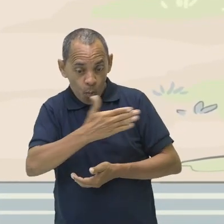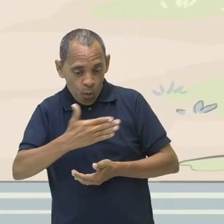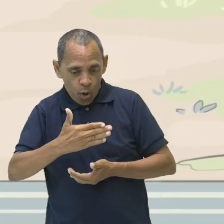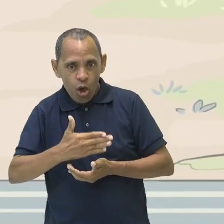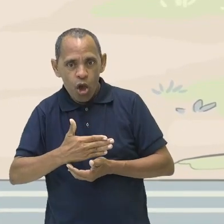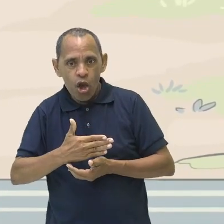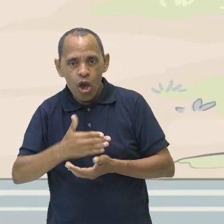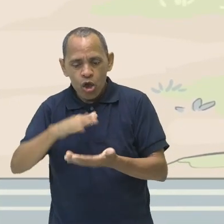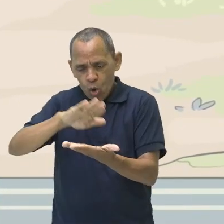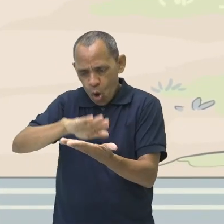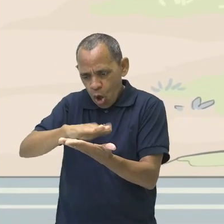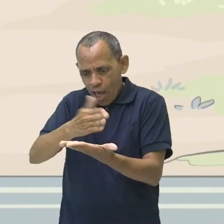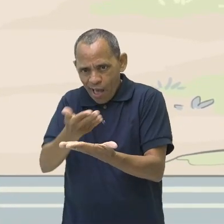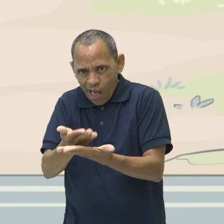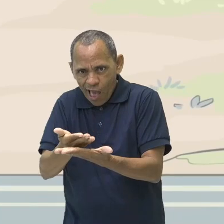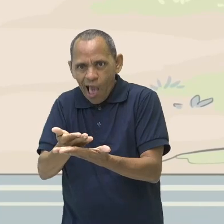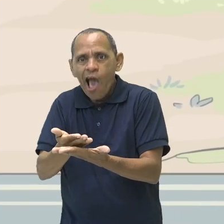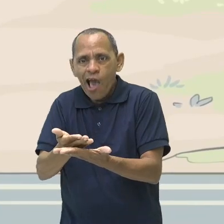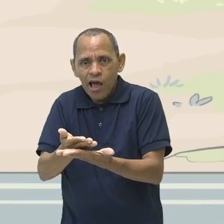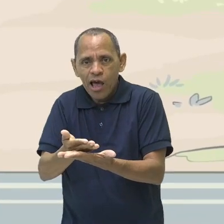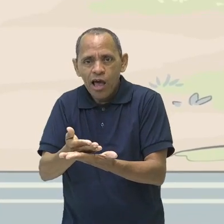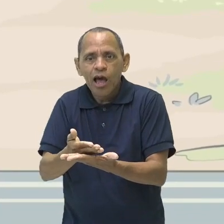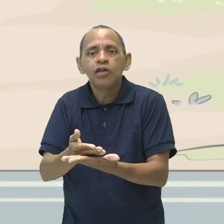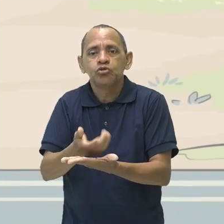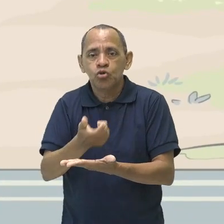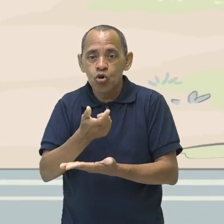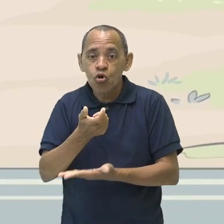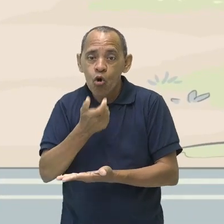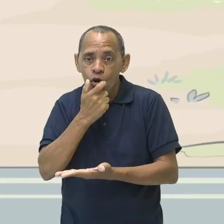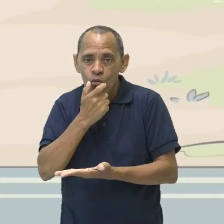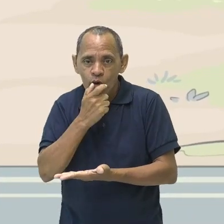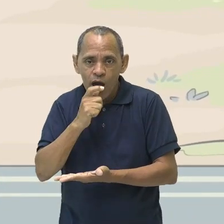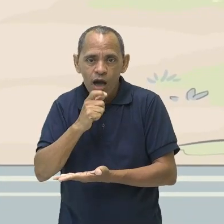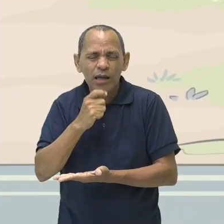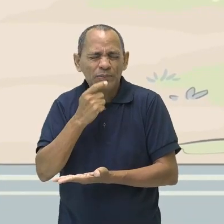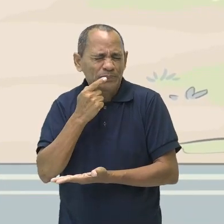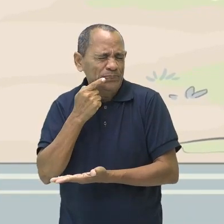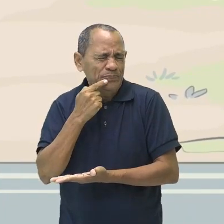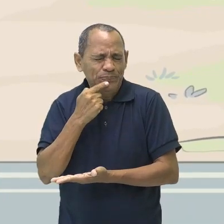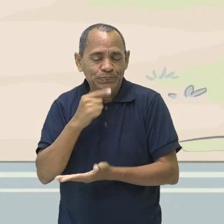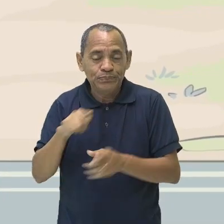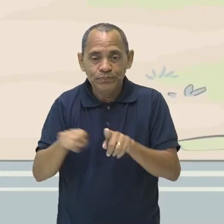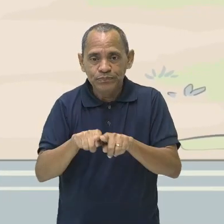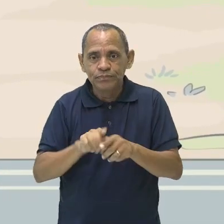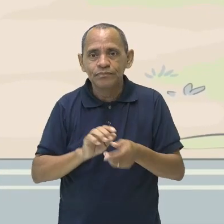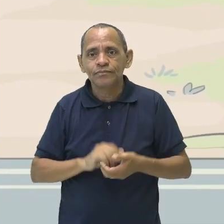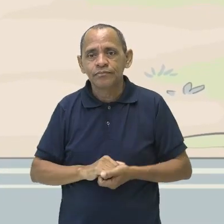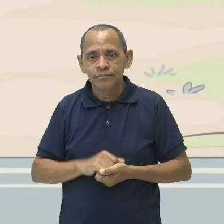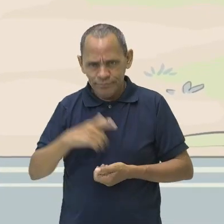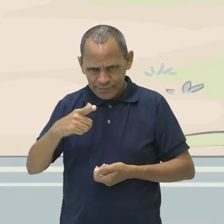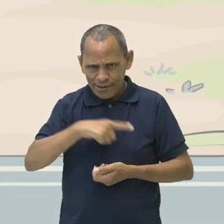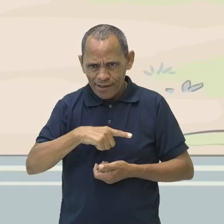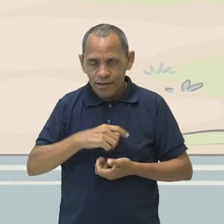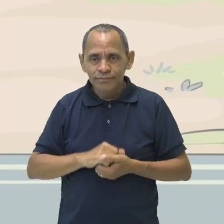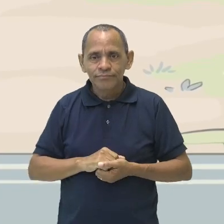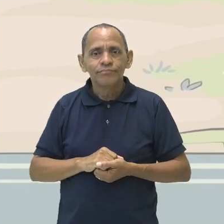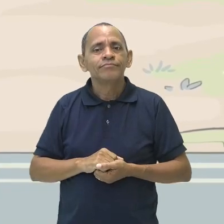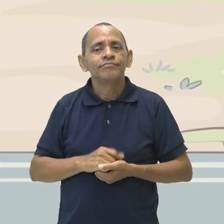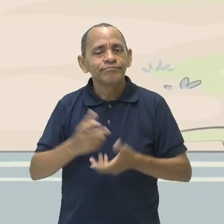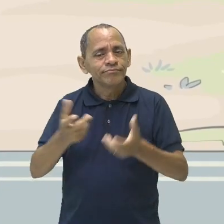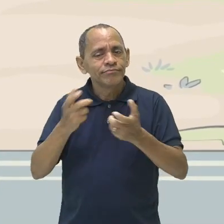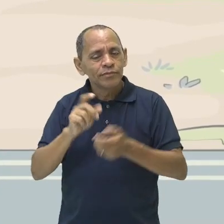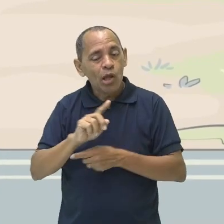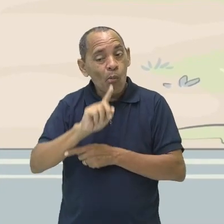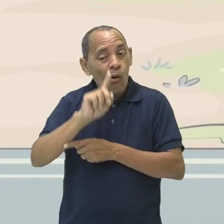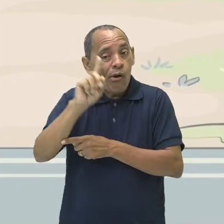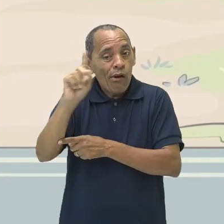tem? Não, senhor. Eu quero ir para lá. Então, meu primo, venda toda